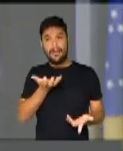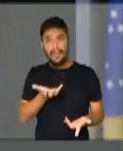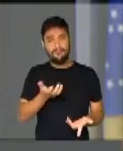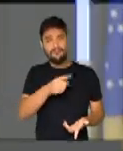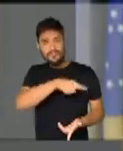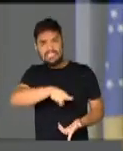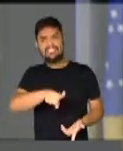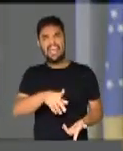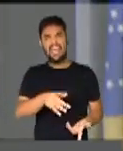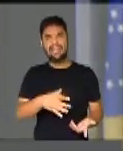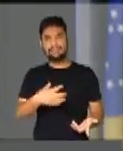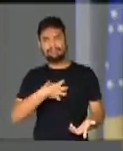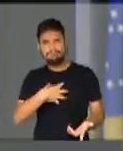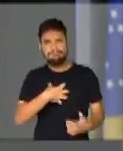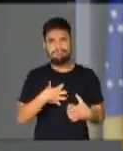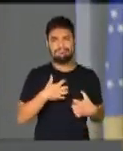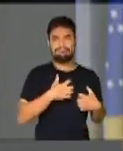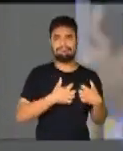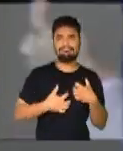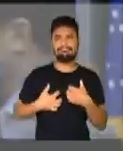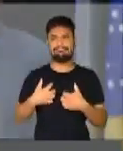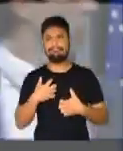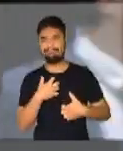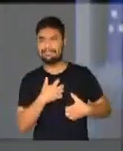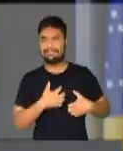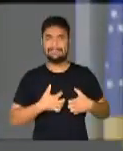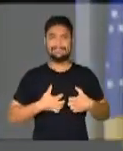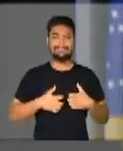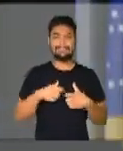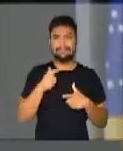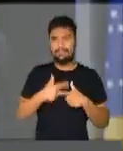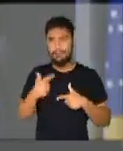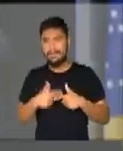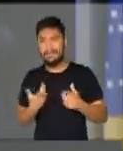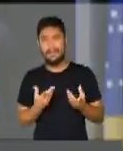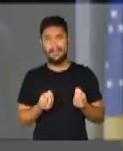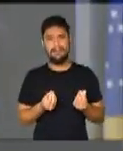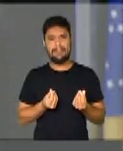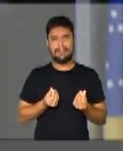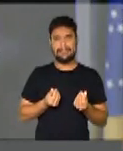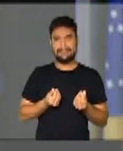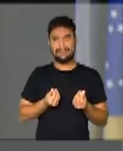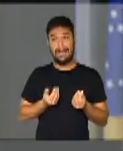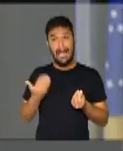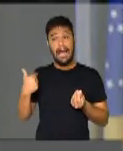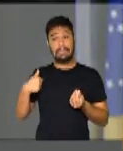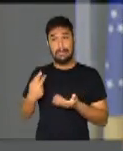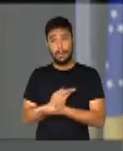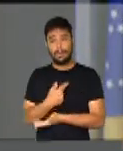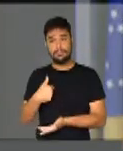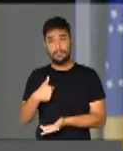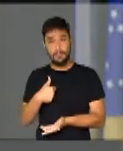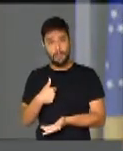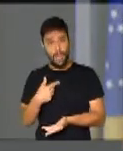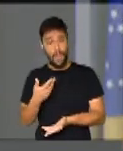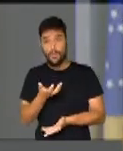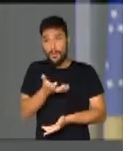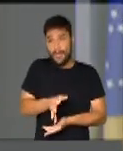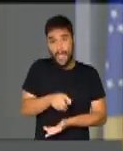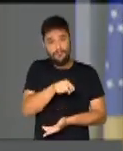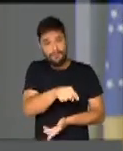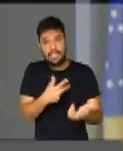mesmas angústias com que sofri, os dramas que vivi, vocês passem por isso.